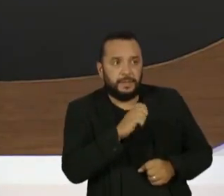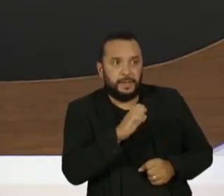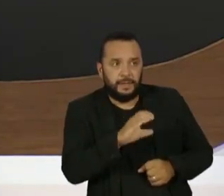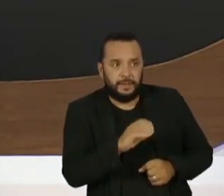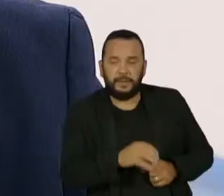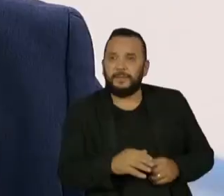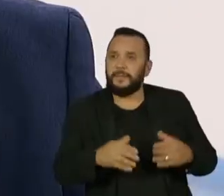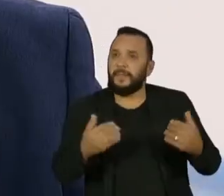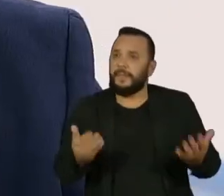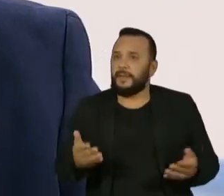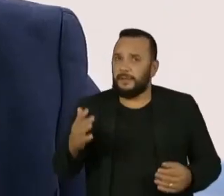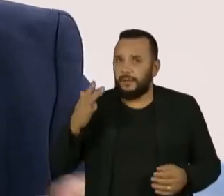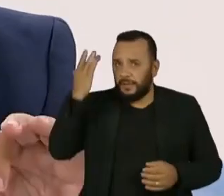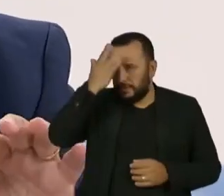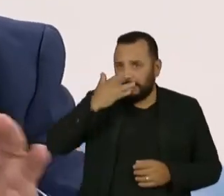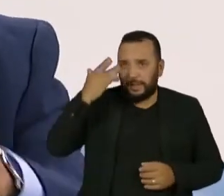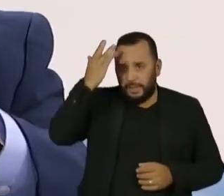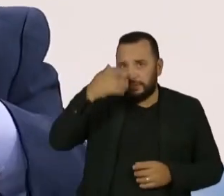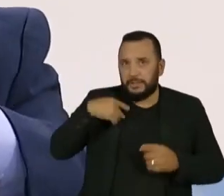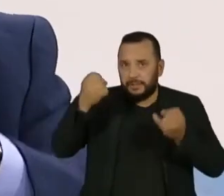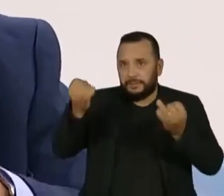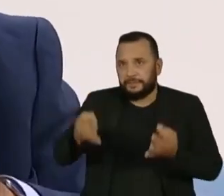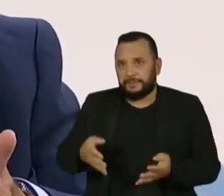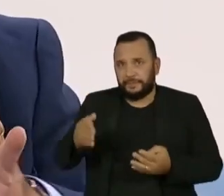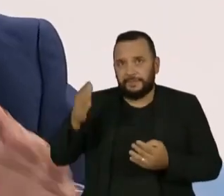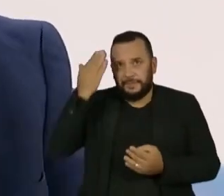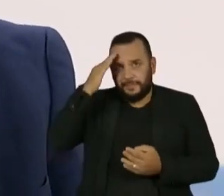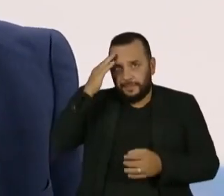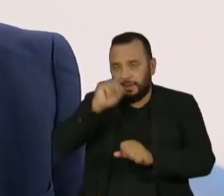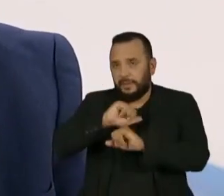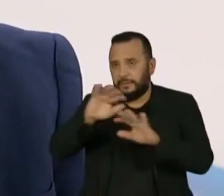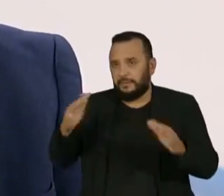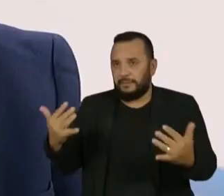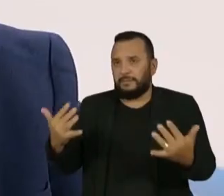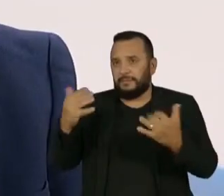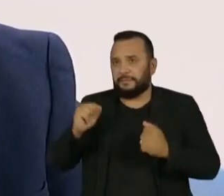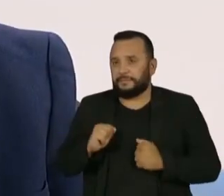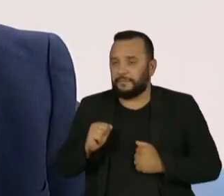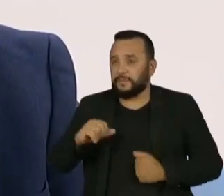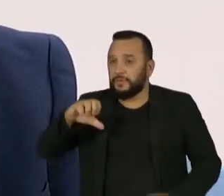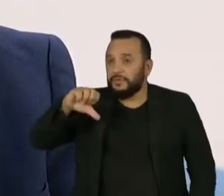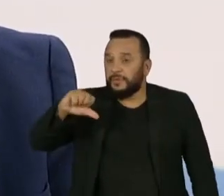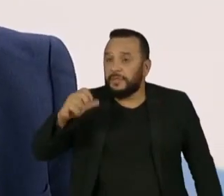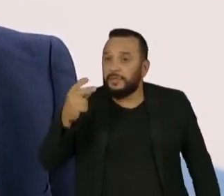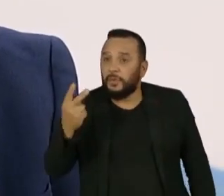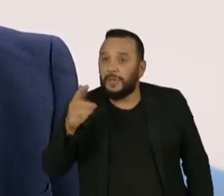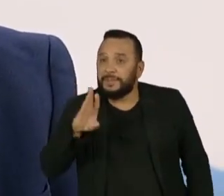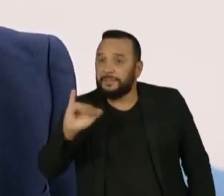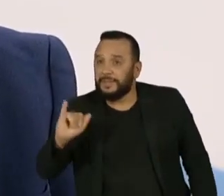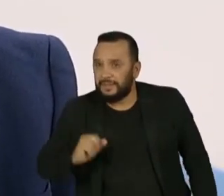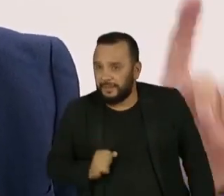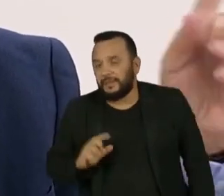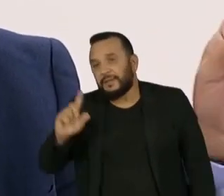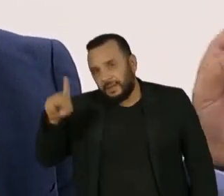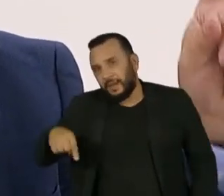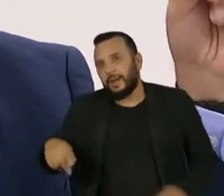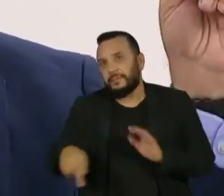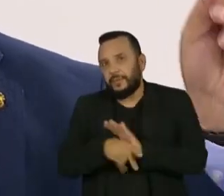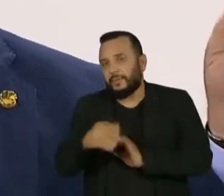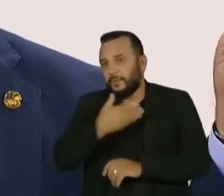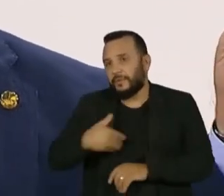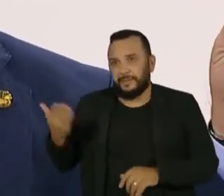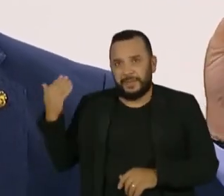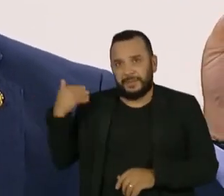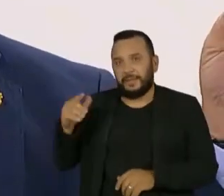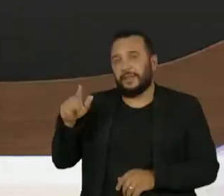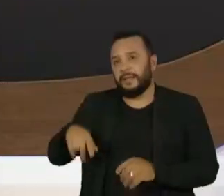o Haddad está dizendo, Vera, e vamos ser claros aqui, porque a população está nos ouvindo, que o Haddad está dizendo que 92 bilhões é em função do governo passado,